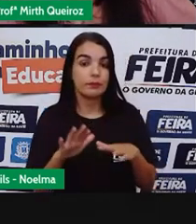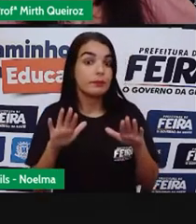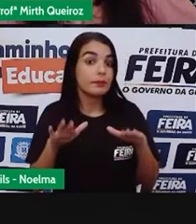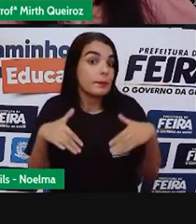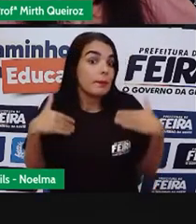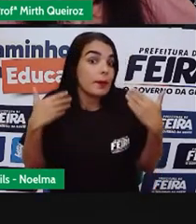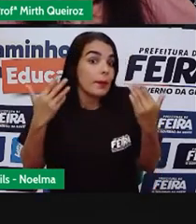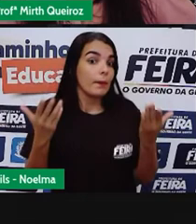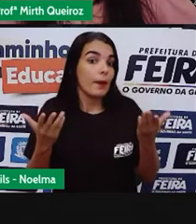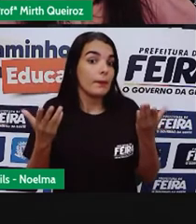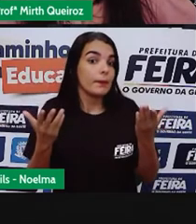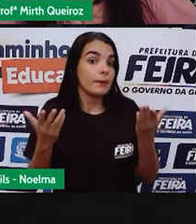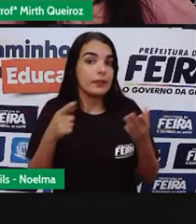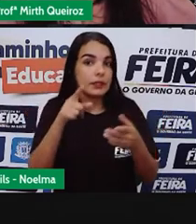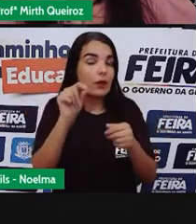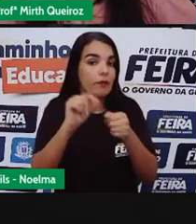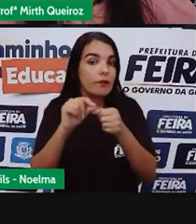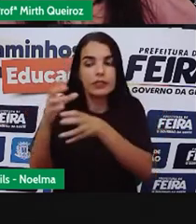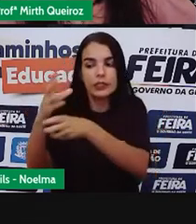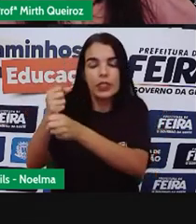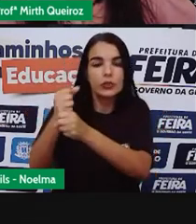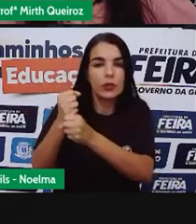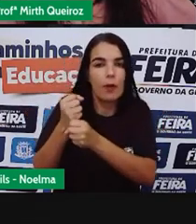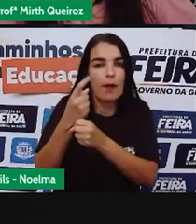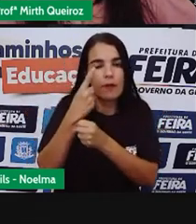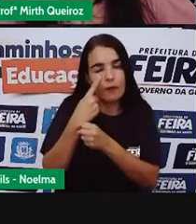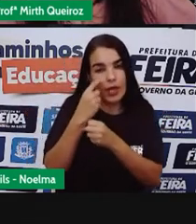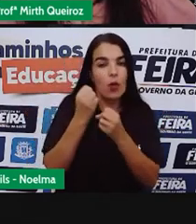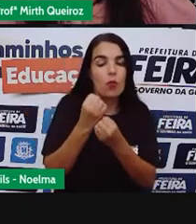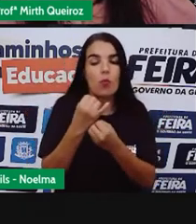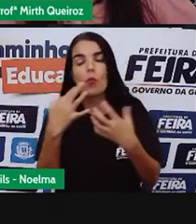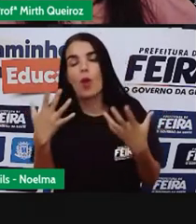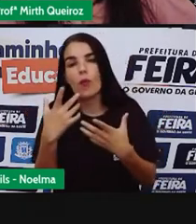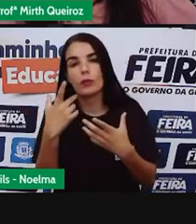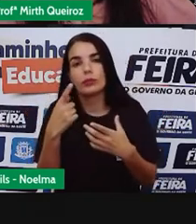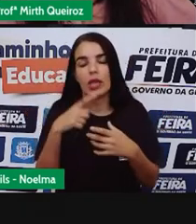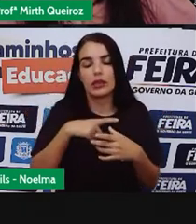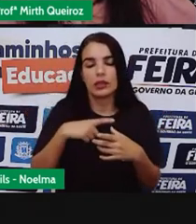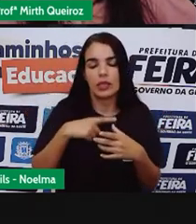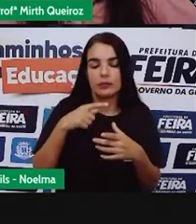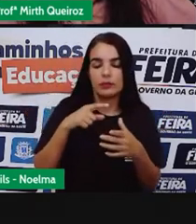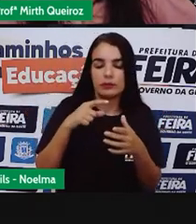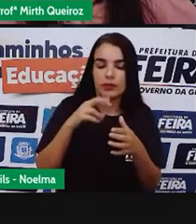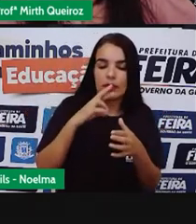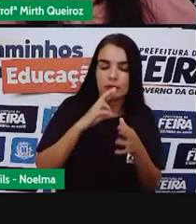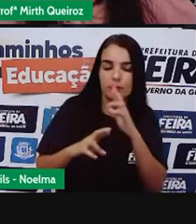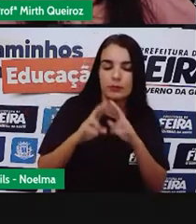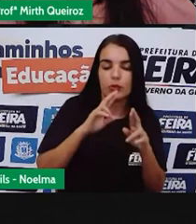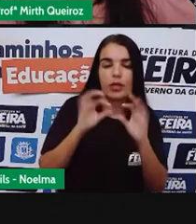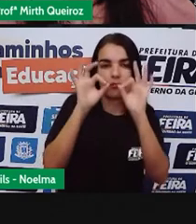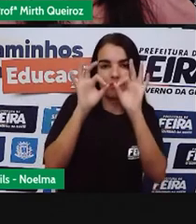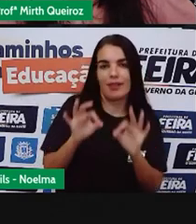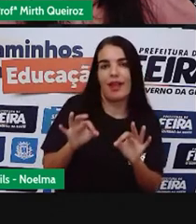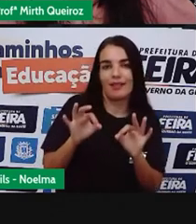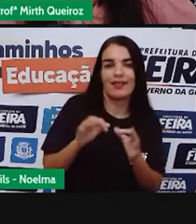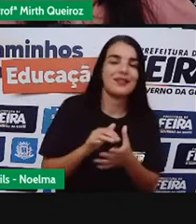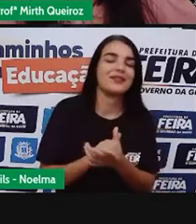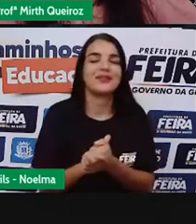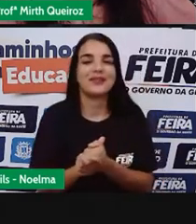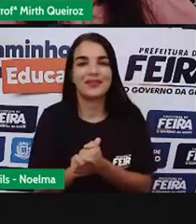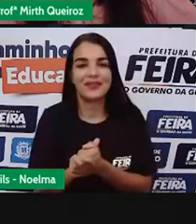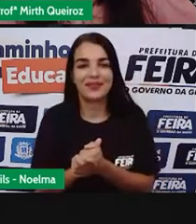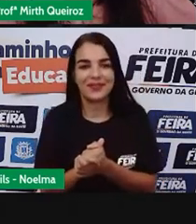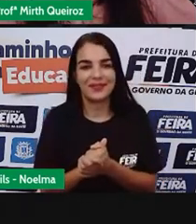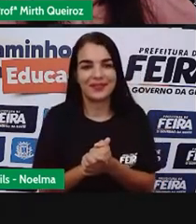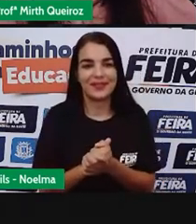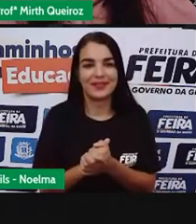alternativas. Façam aí a continha e veja qual dessas alternativas é a alternativa